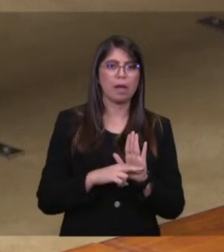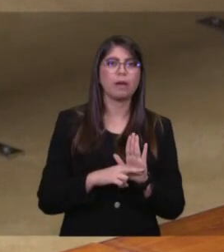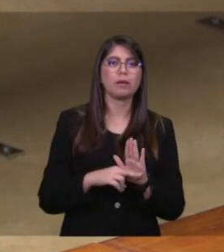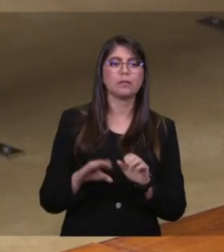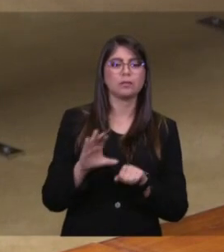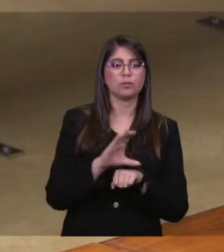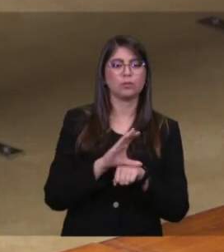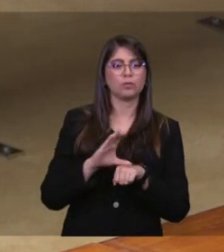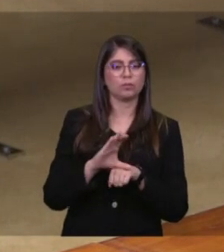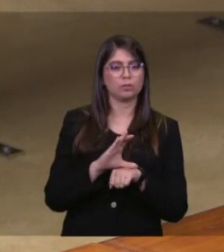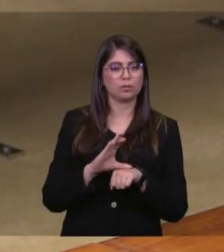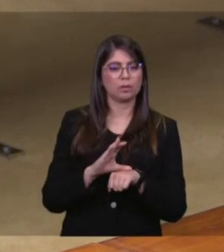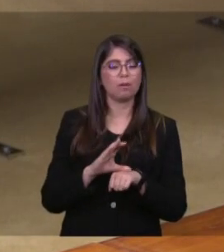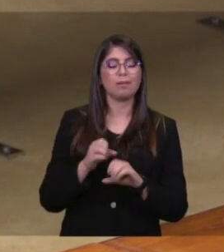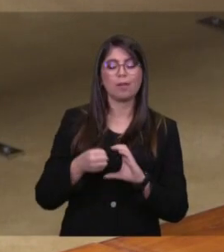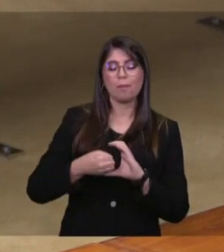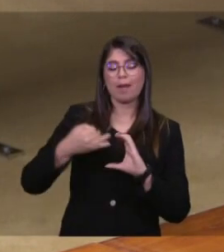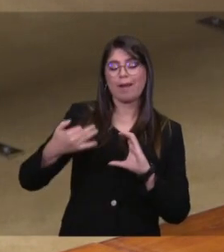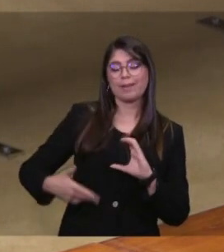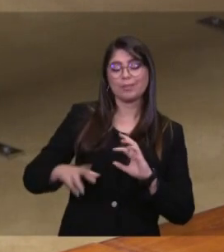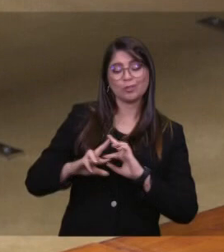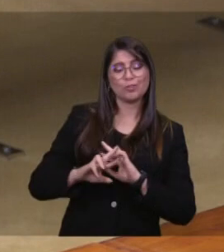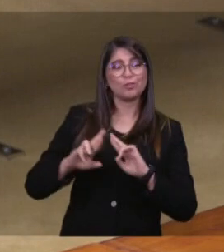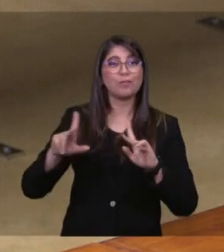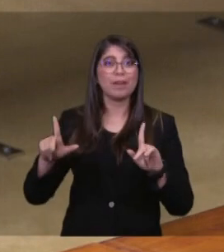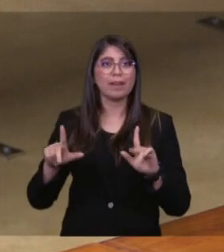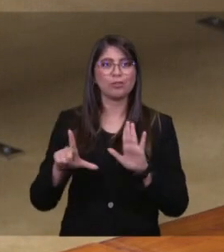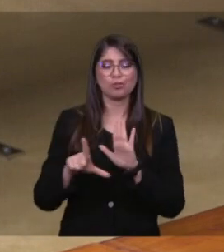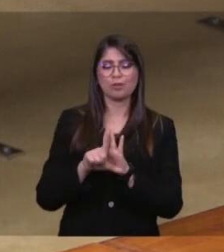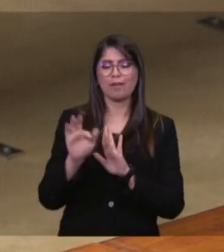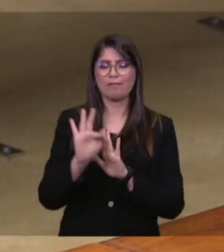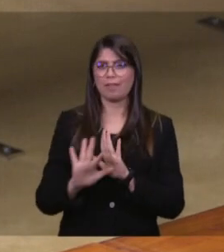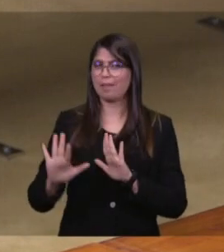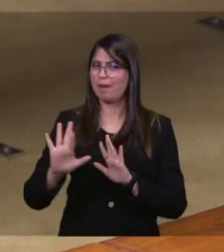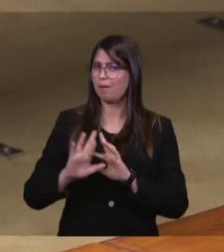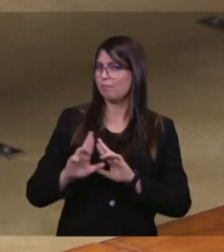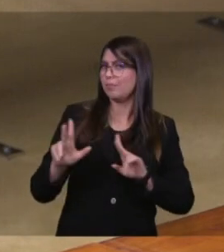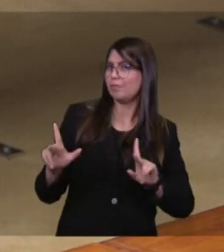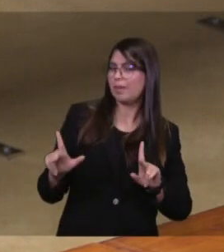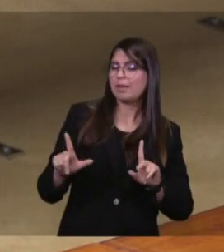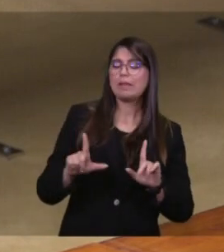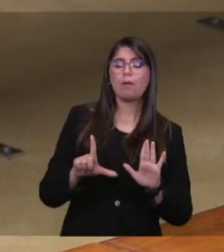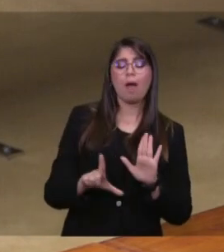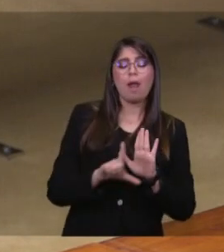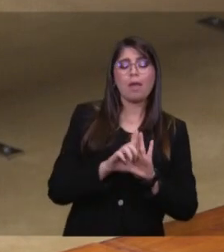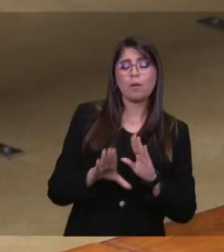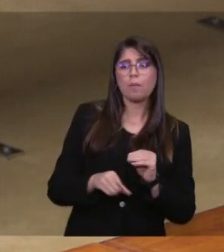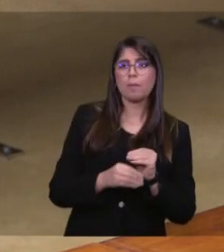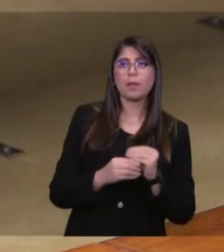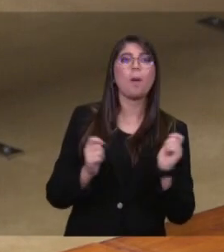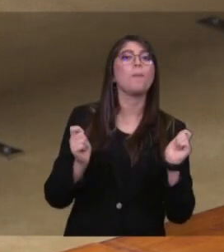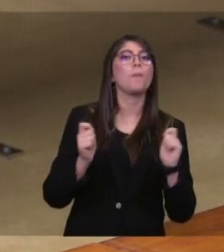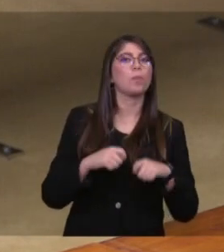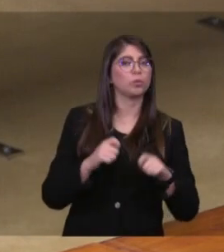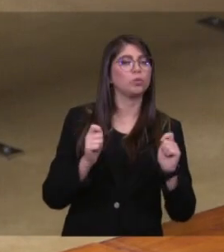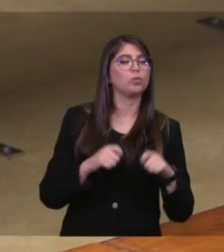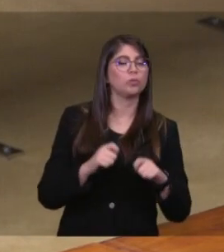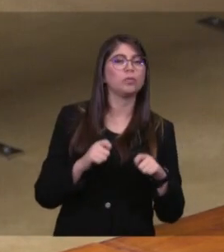tem um aspecto diferente de uma lei federal em sentido estrito. E a lei complementar pode, sim, e tem,